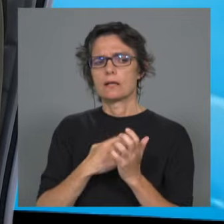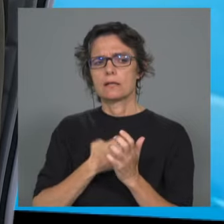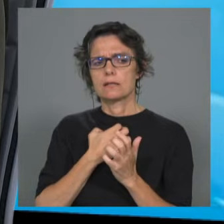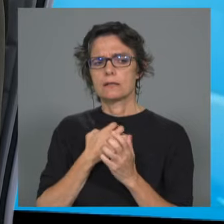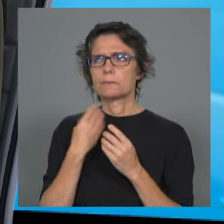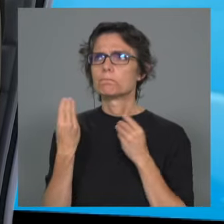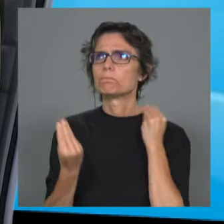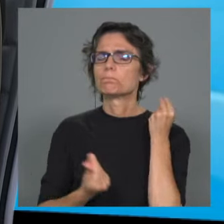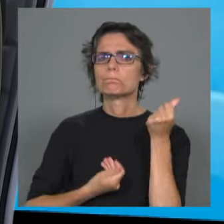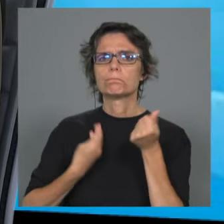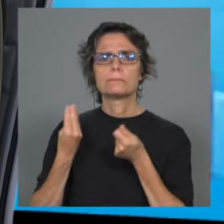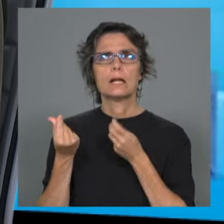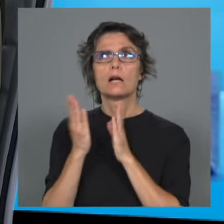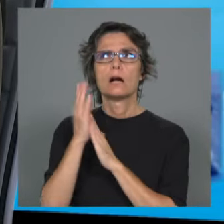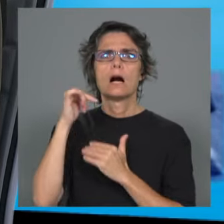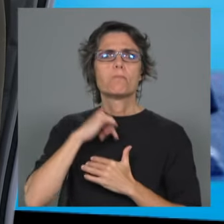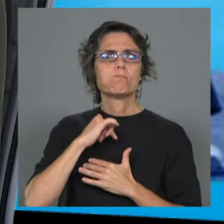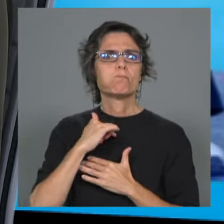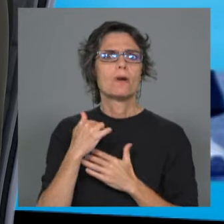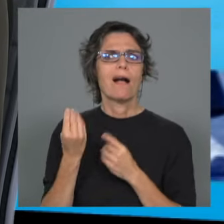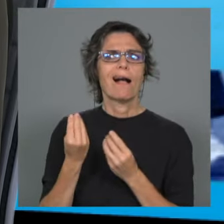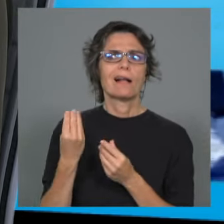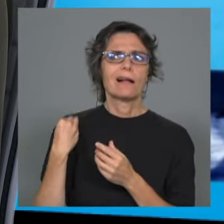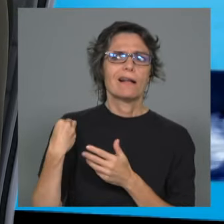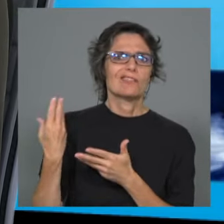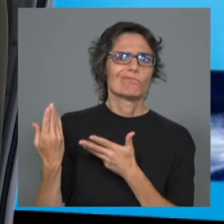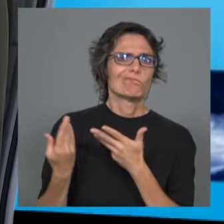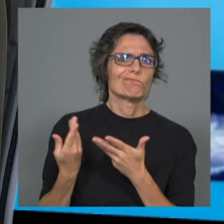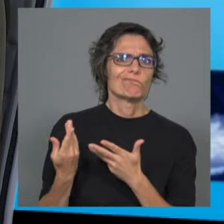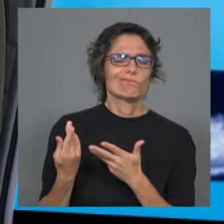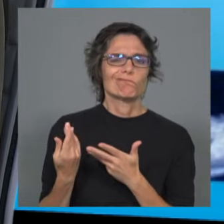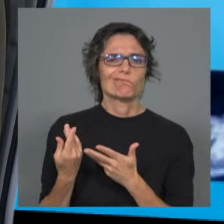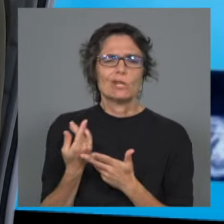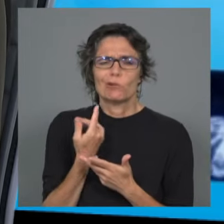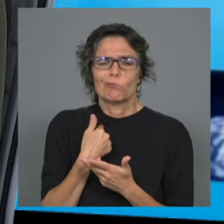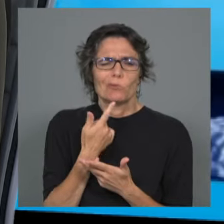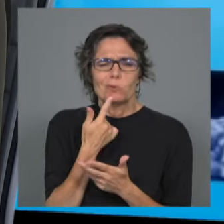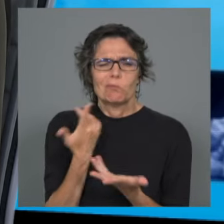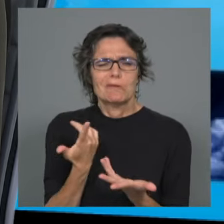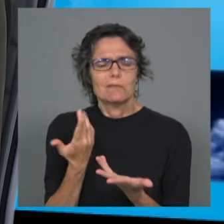Deus, alguma interpelação, não sabia bem o que era. E depois, mais tarde,